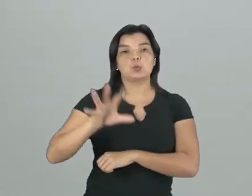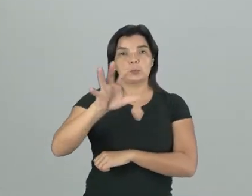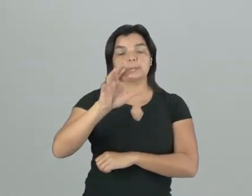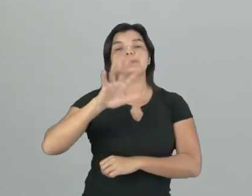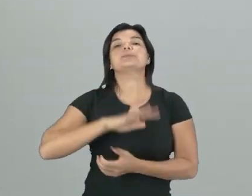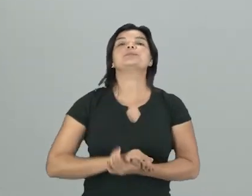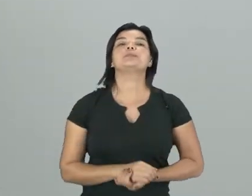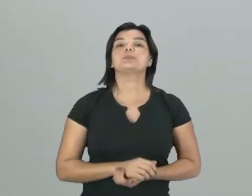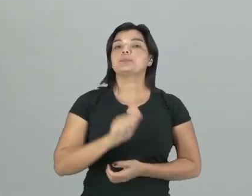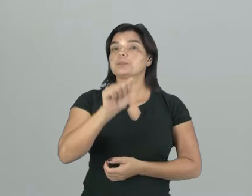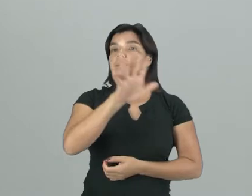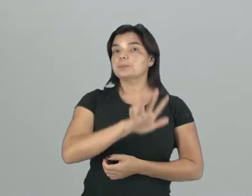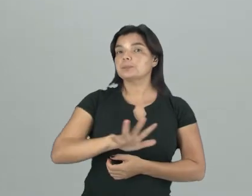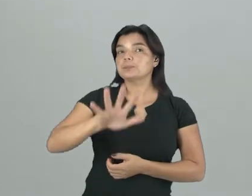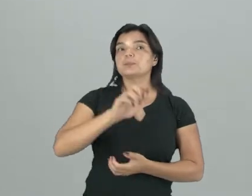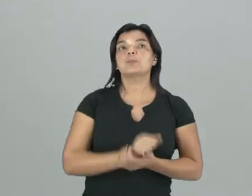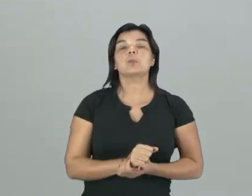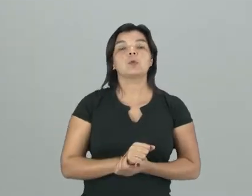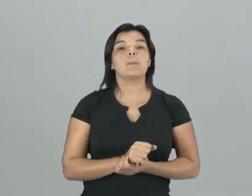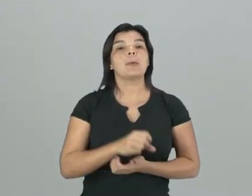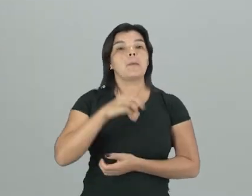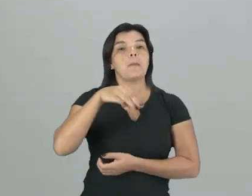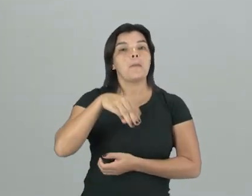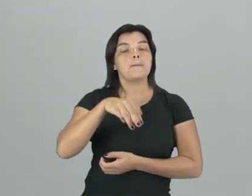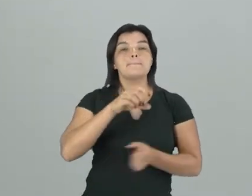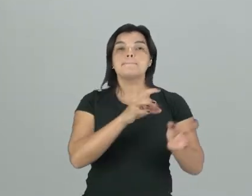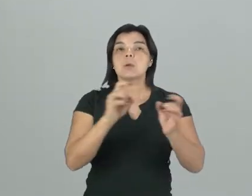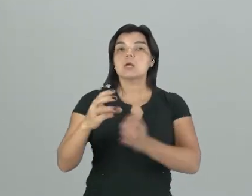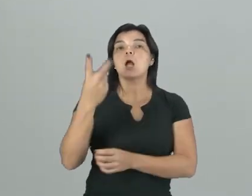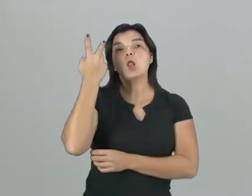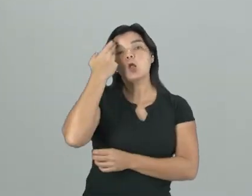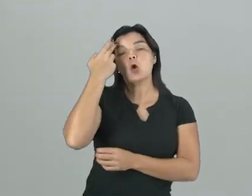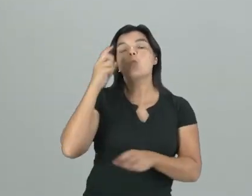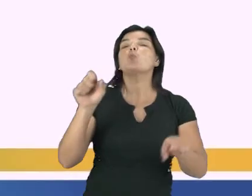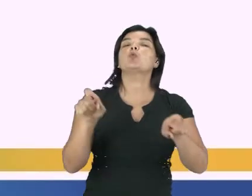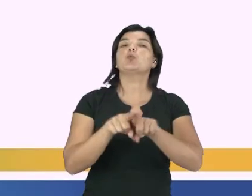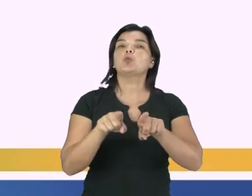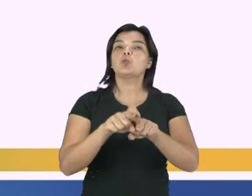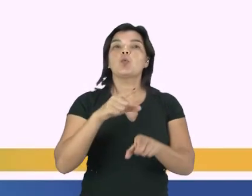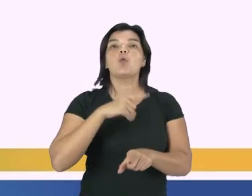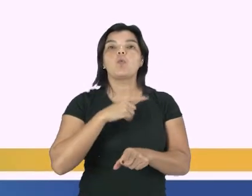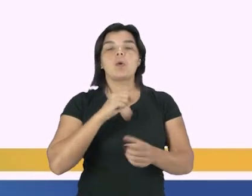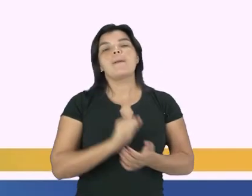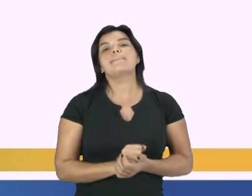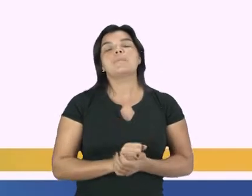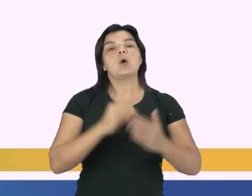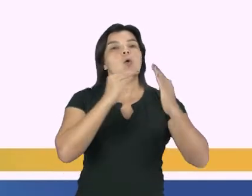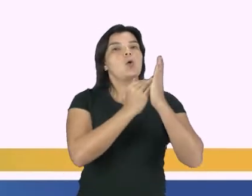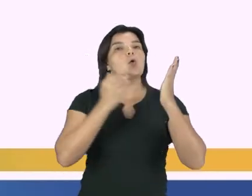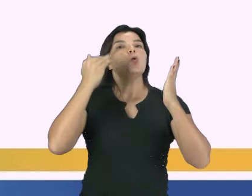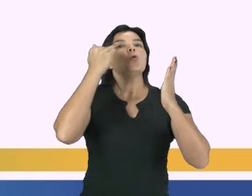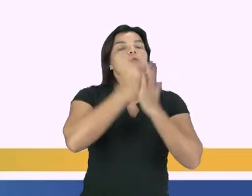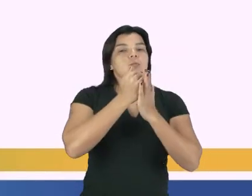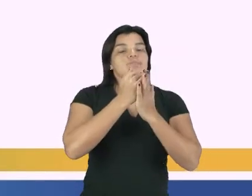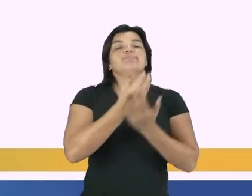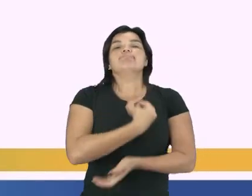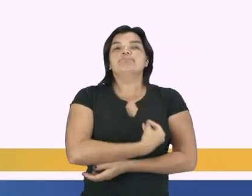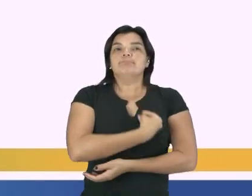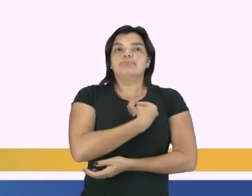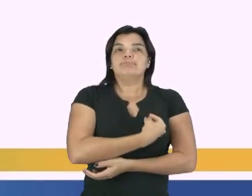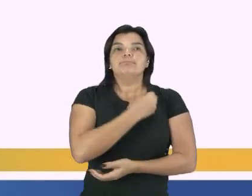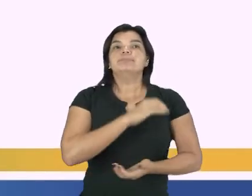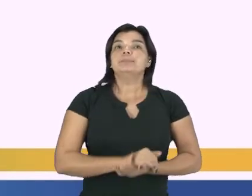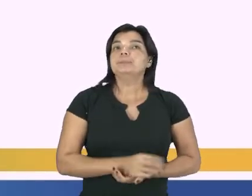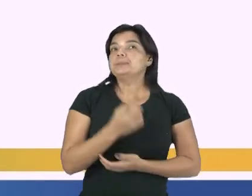da Ásia. O mercado comum trata-se de um bloco econômico que possui um nível avançado de